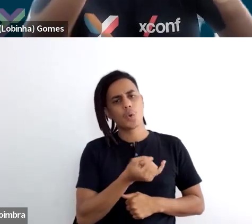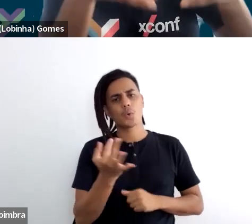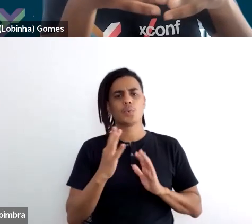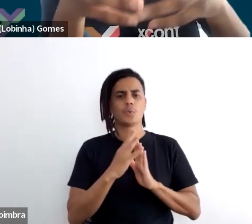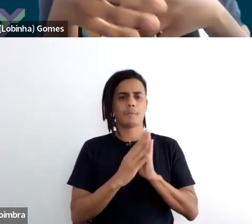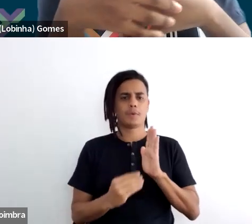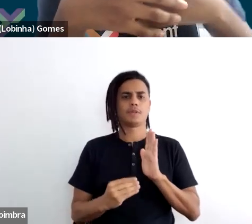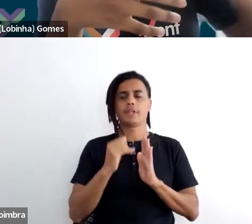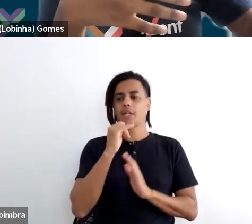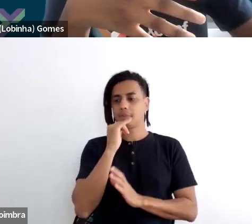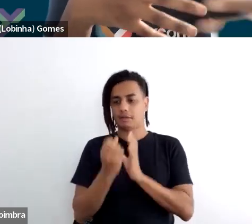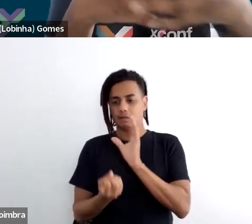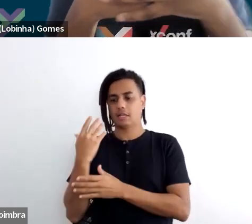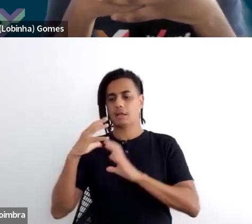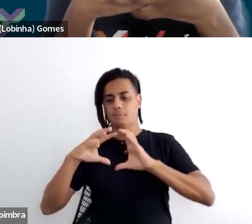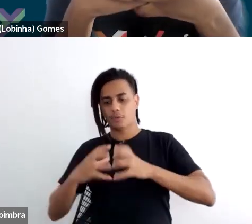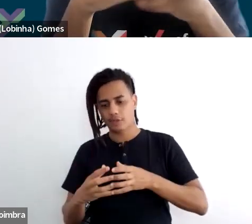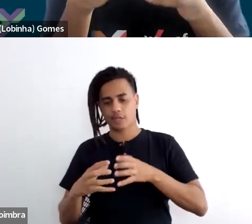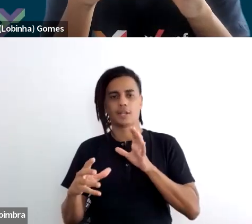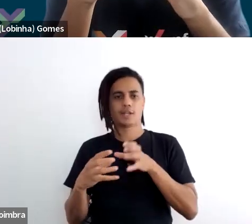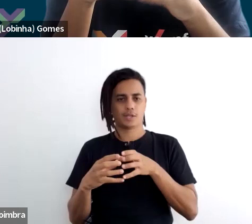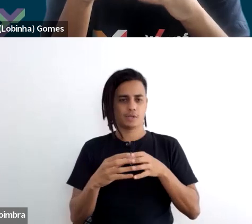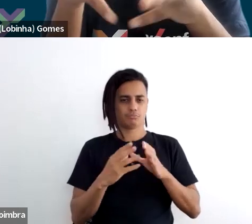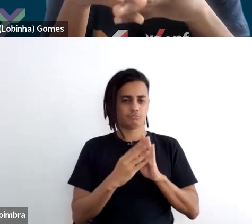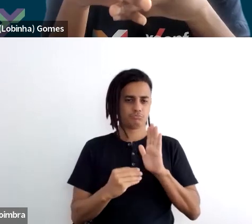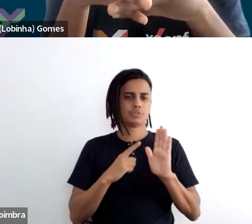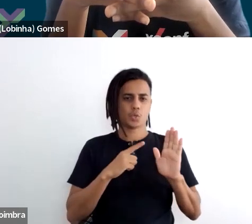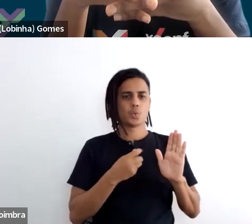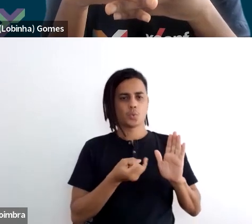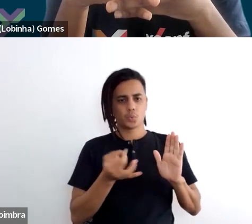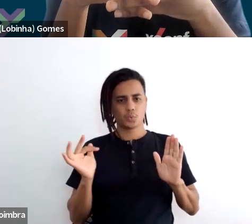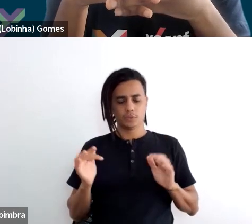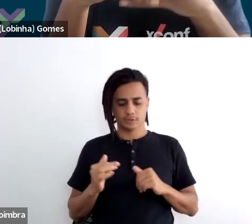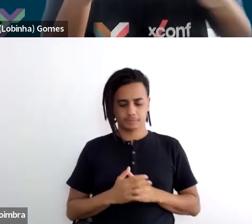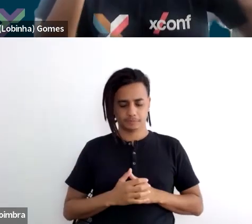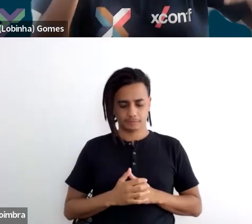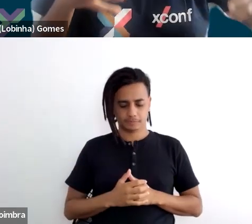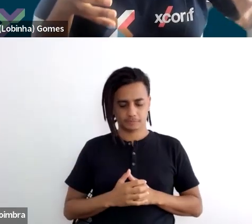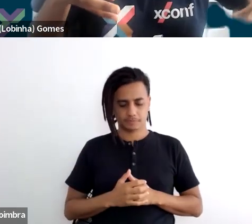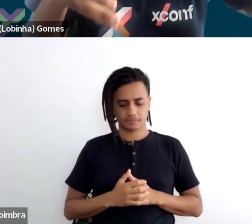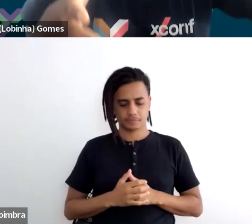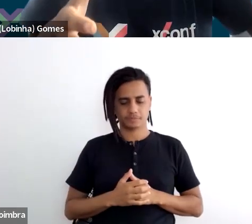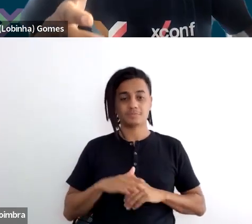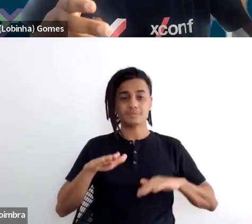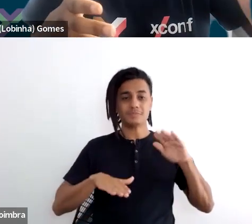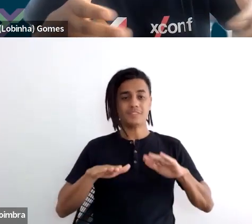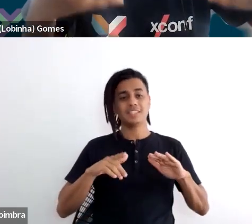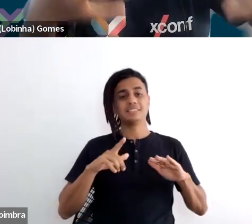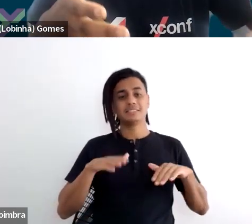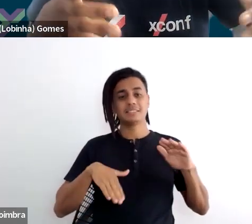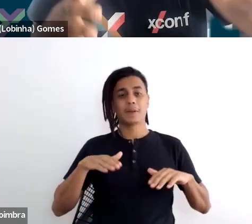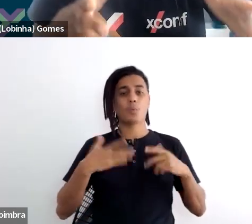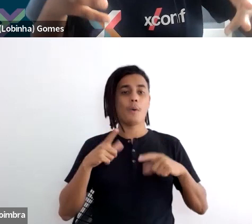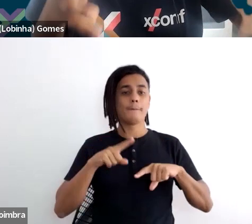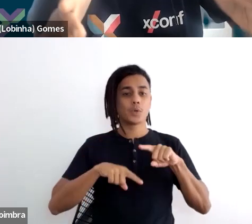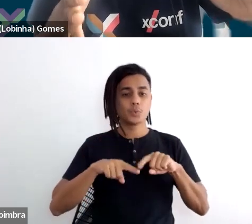montar o time, como o modelo Spotify, ele acaba, tipo, às vezes acaba engessando dependendo de como é o produto e a